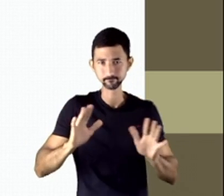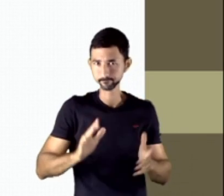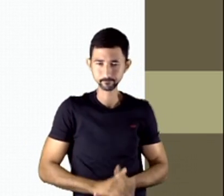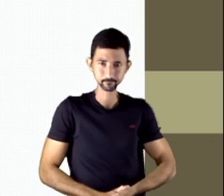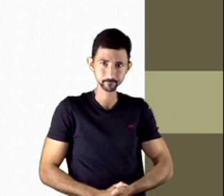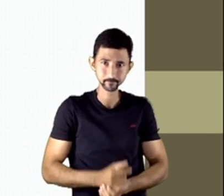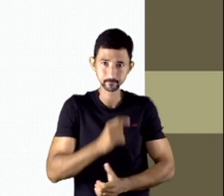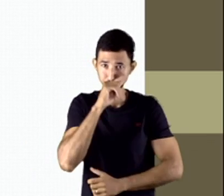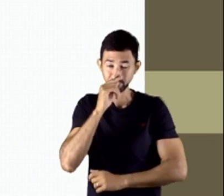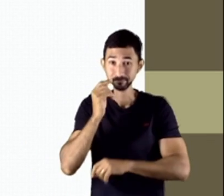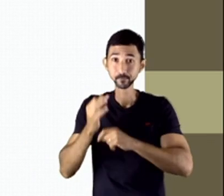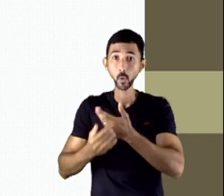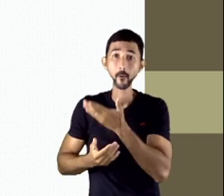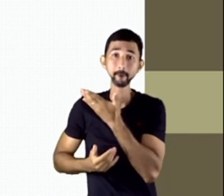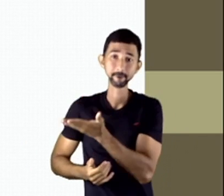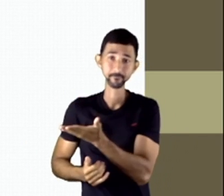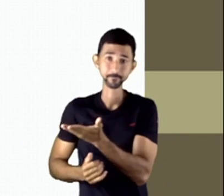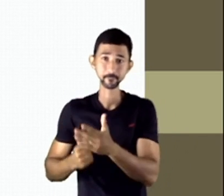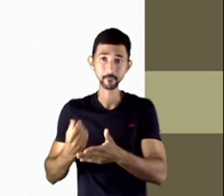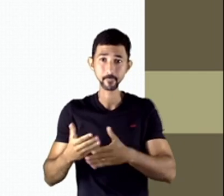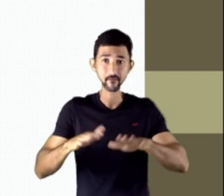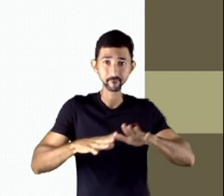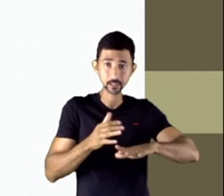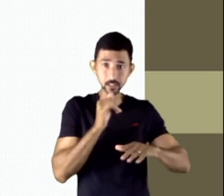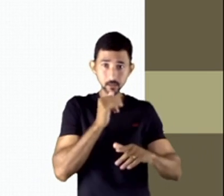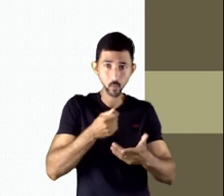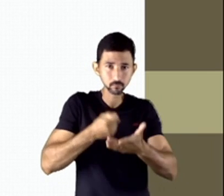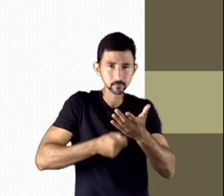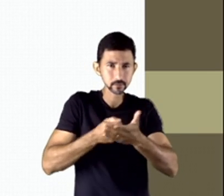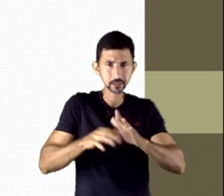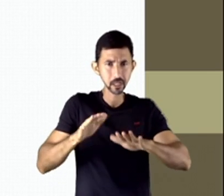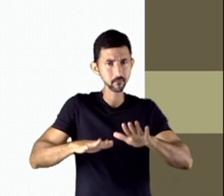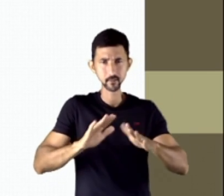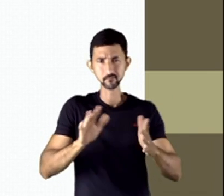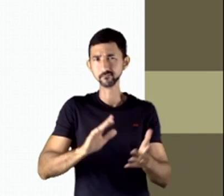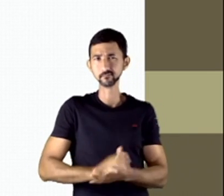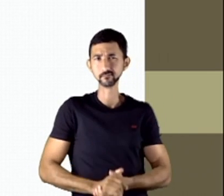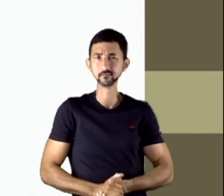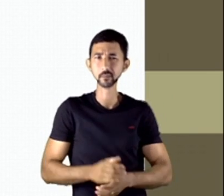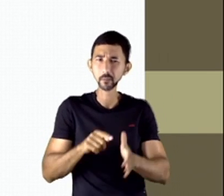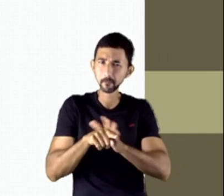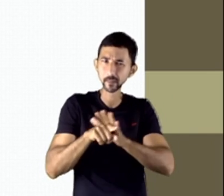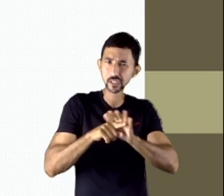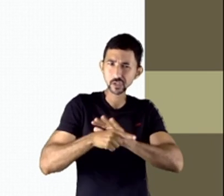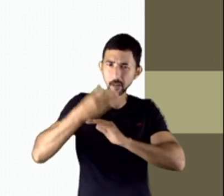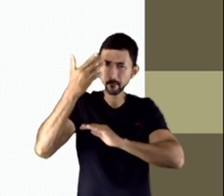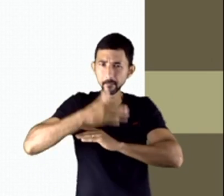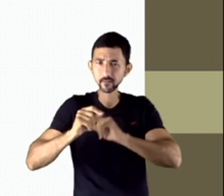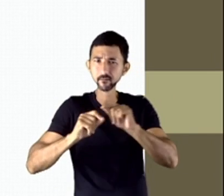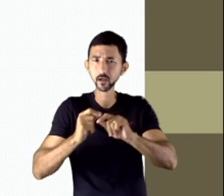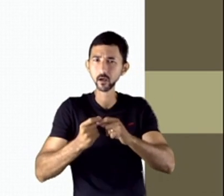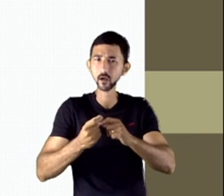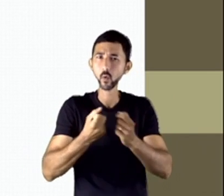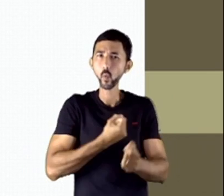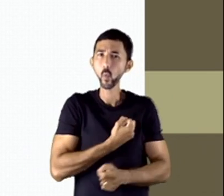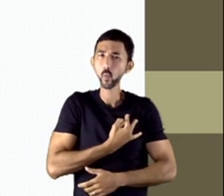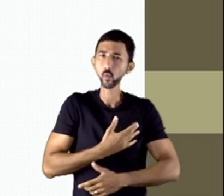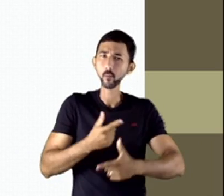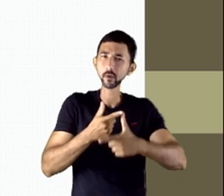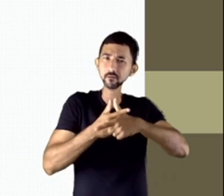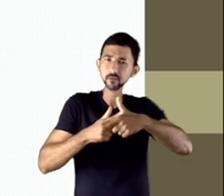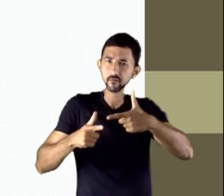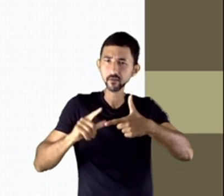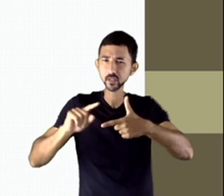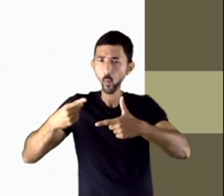vocês, para provar para vocês que nem sempre eu vou precisar ter todo esse trabalho para investigar e para verificar se um número é divisível